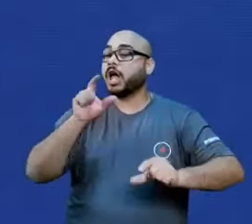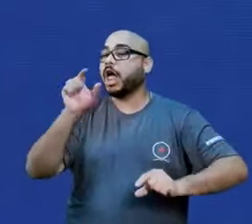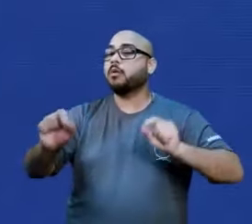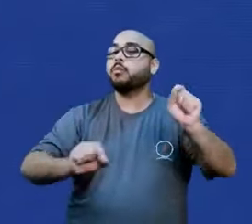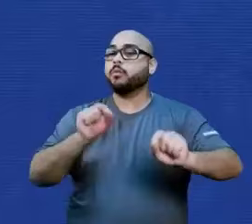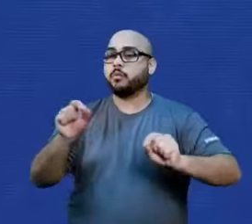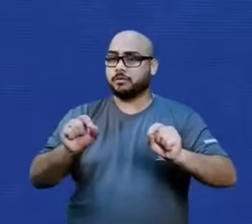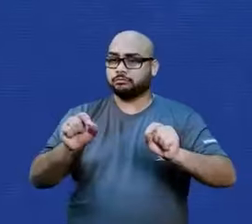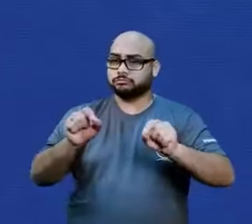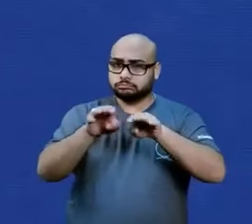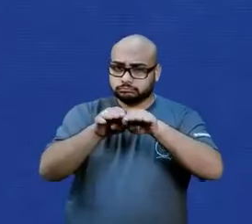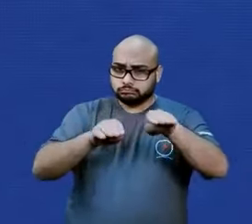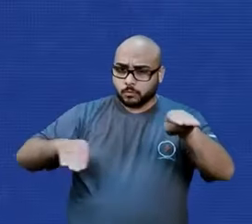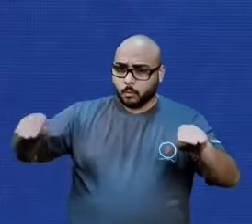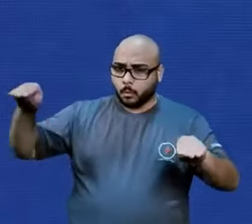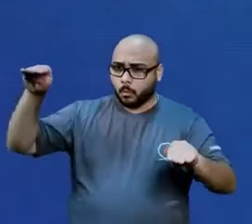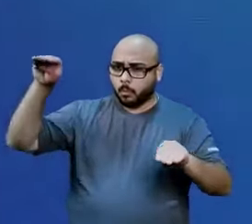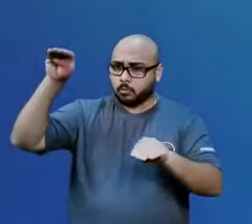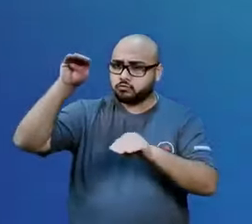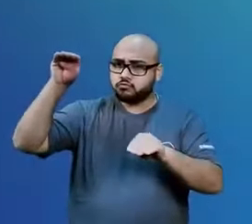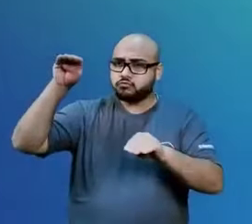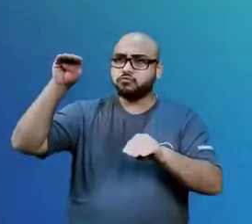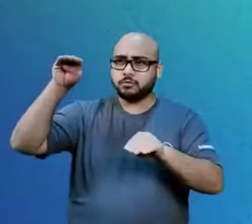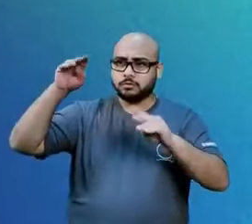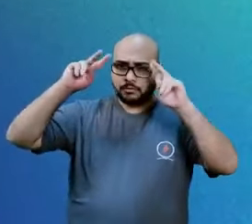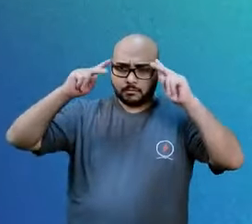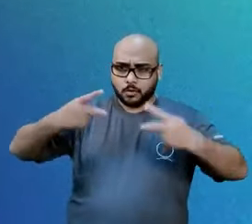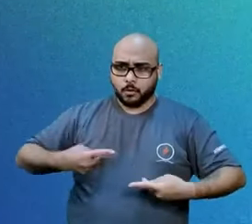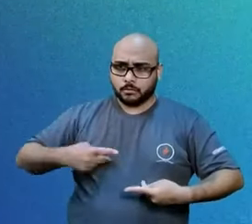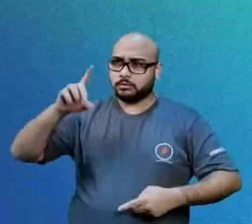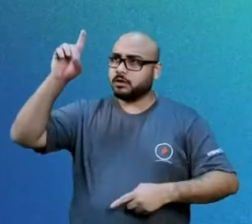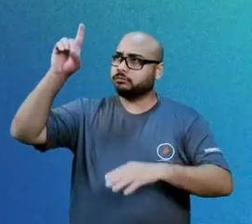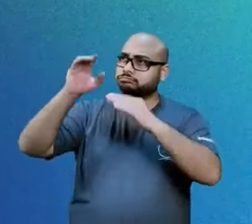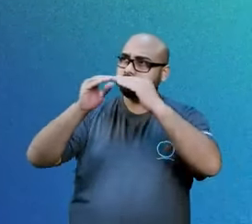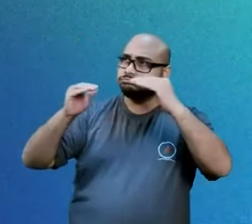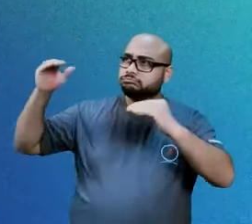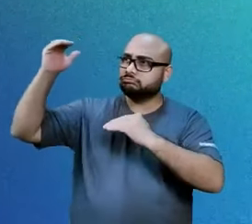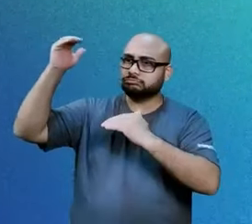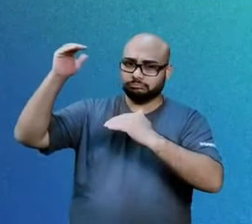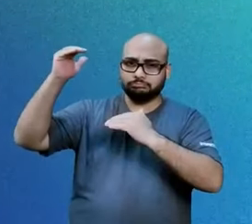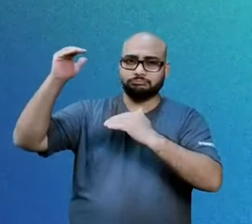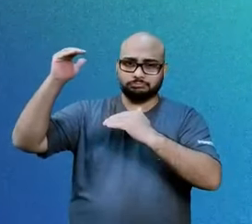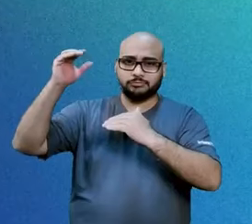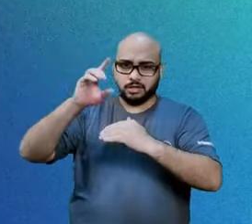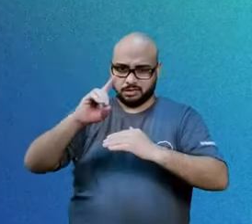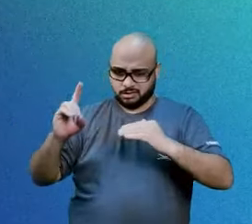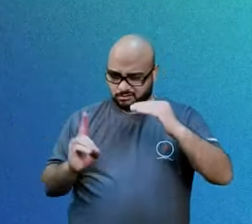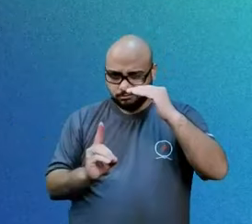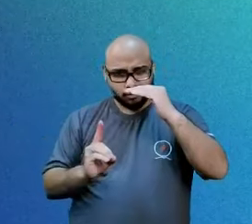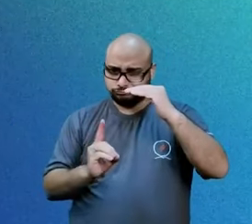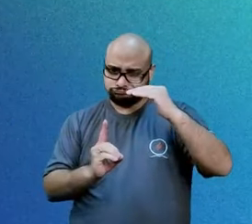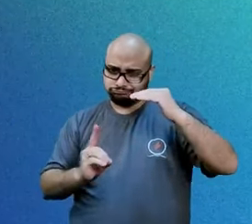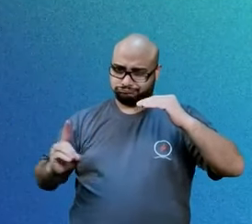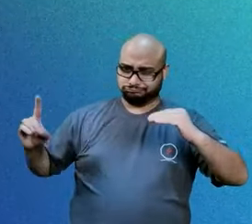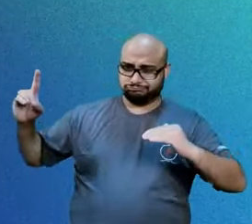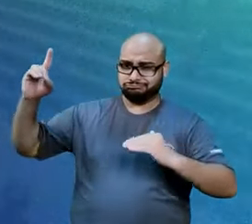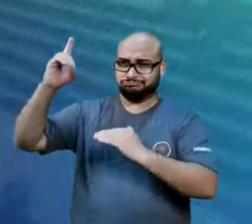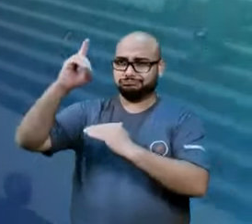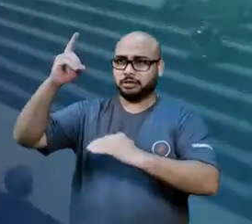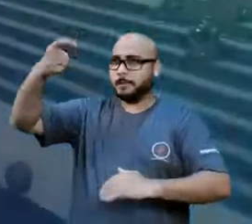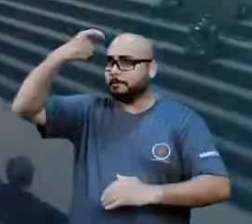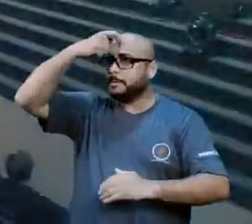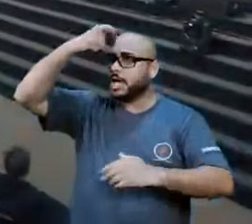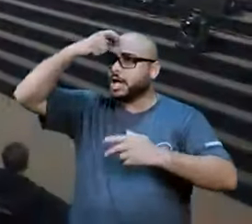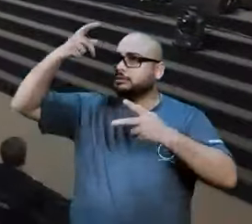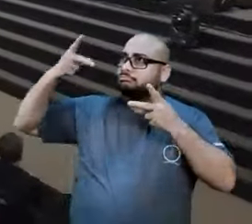superior à mente humana você tem que entender que a mente de Deus é eterna só essa daqui